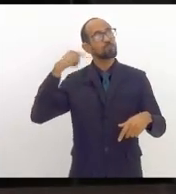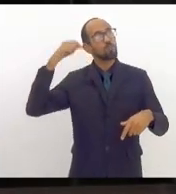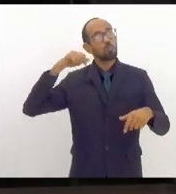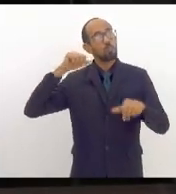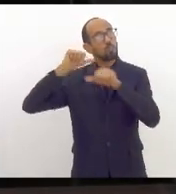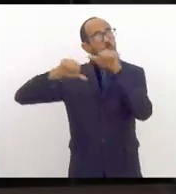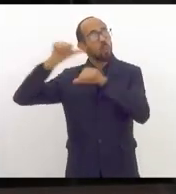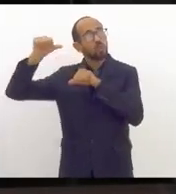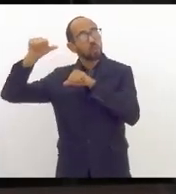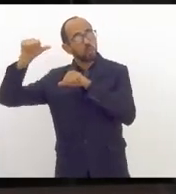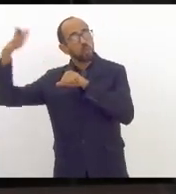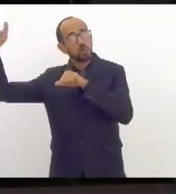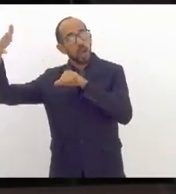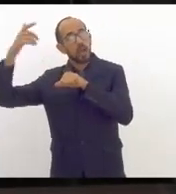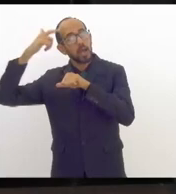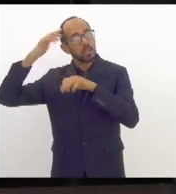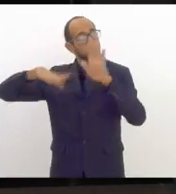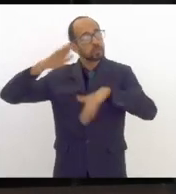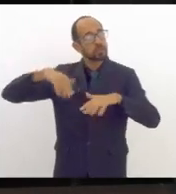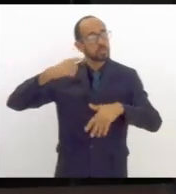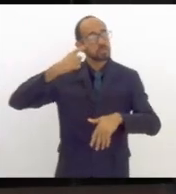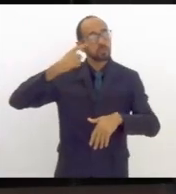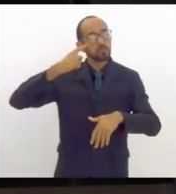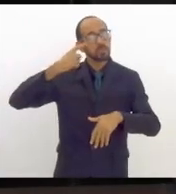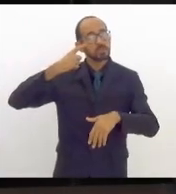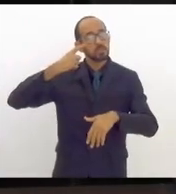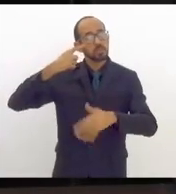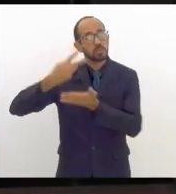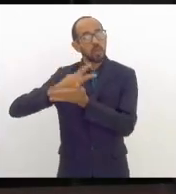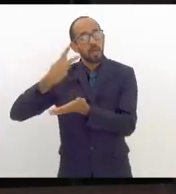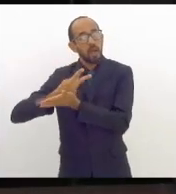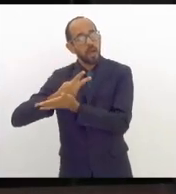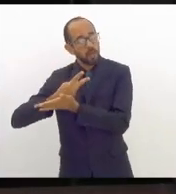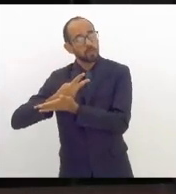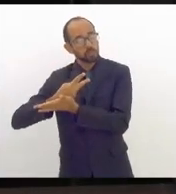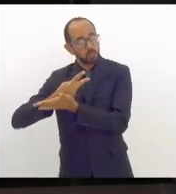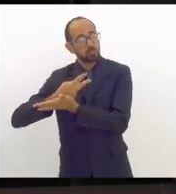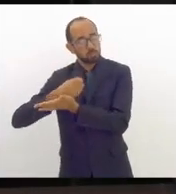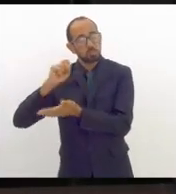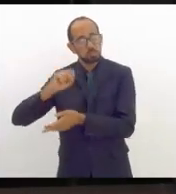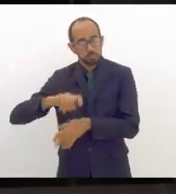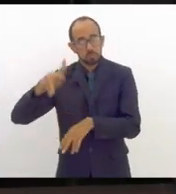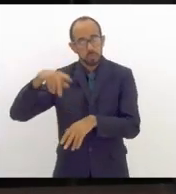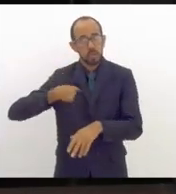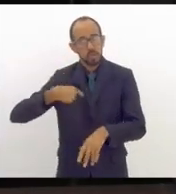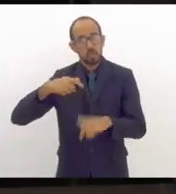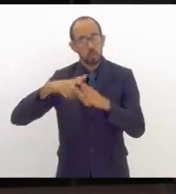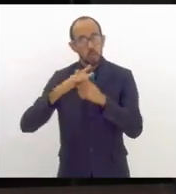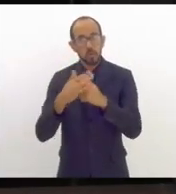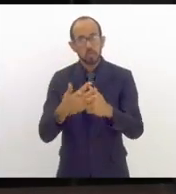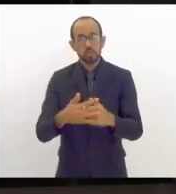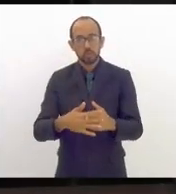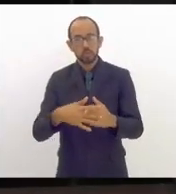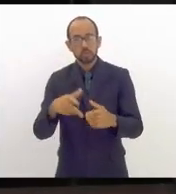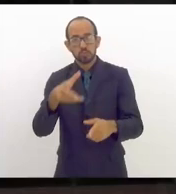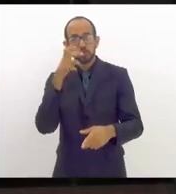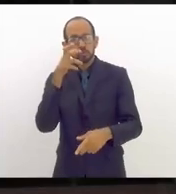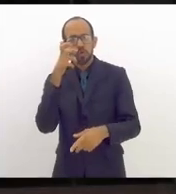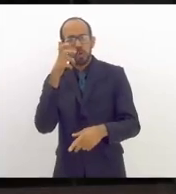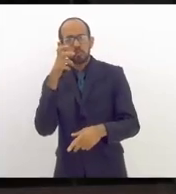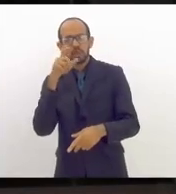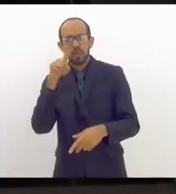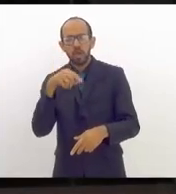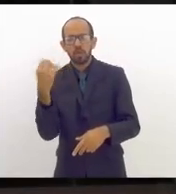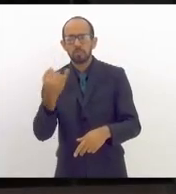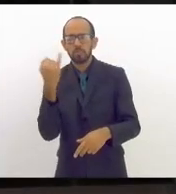até de forma equivocada e eu corrijo O equívoco ouvindo o ouvir é